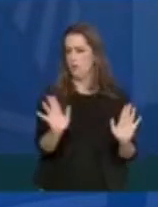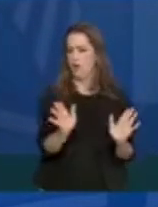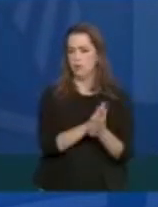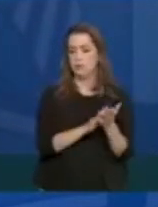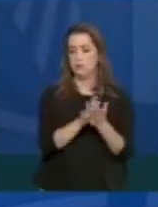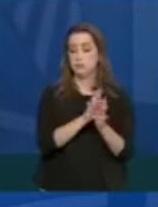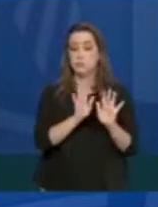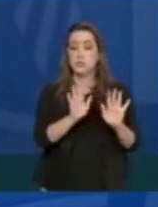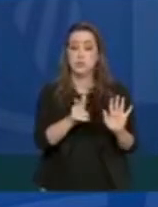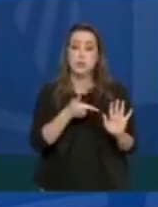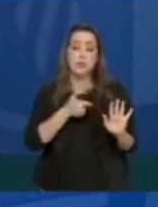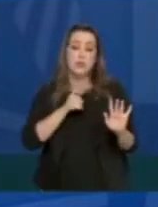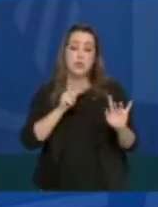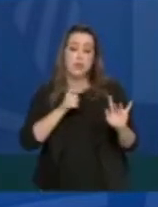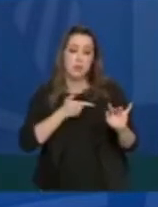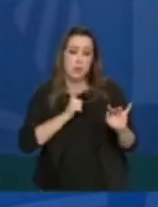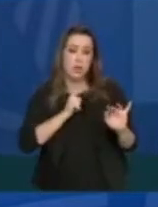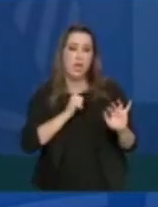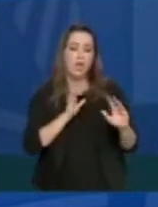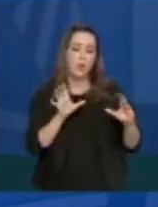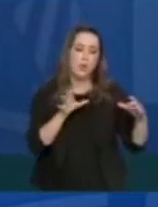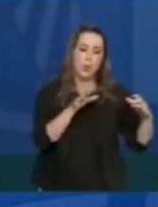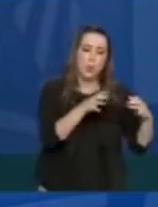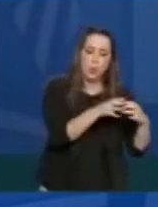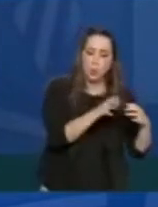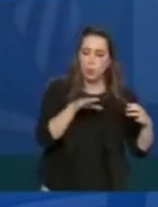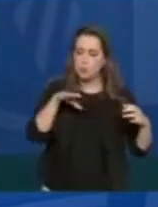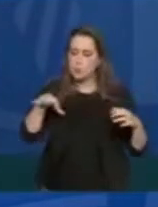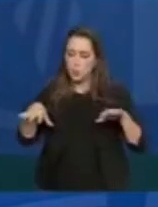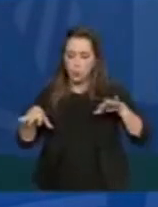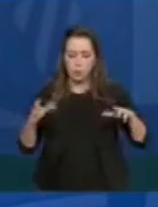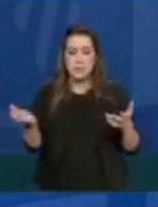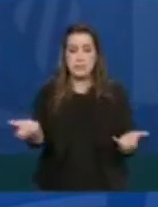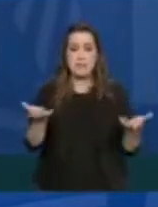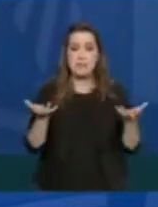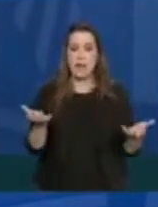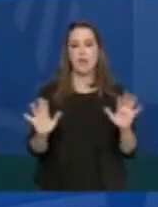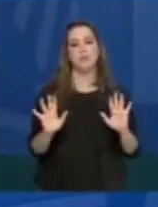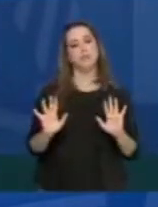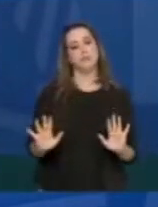Lógico que há legítimos setores que pleiteiam essa